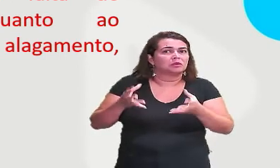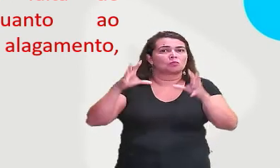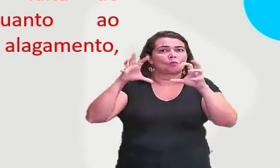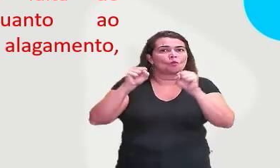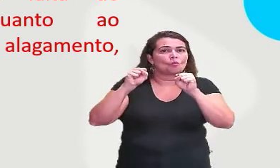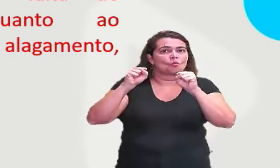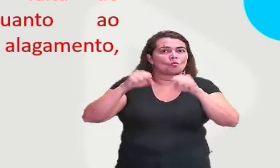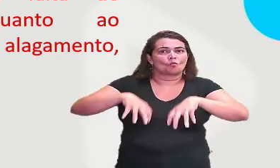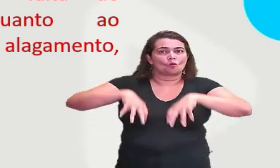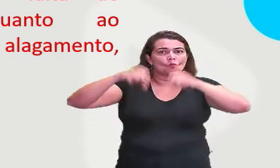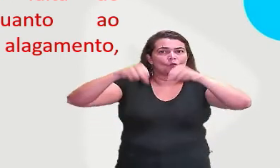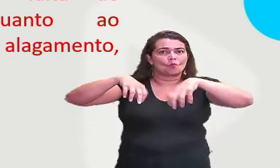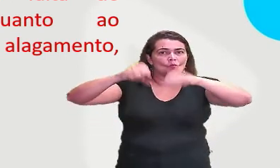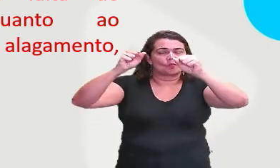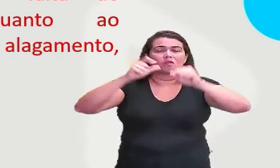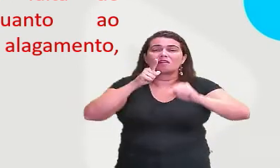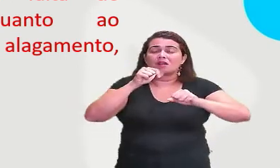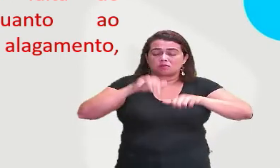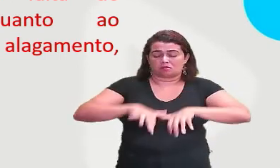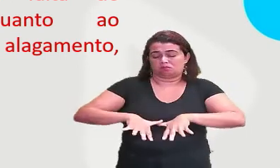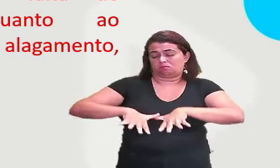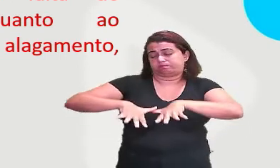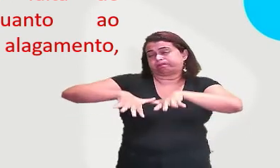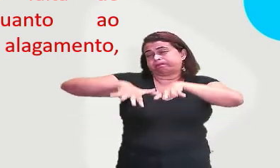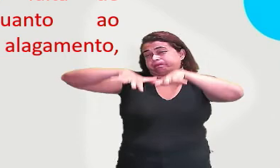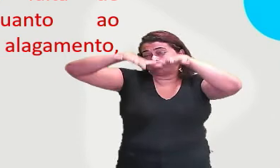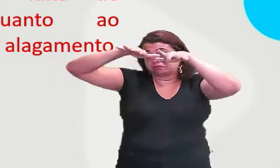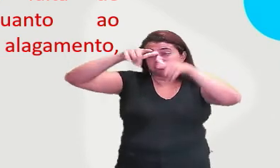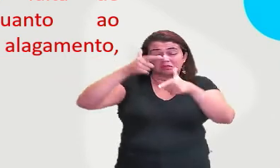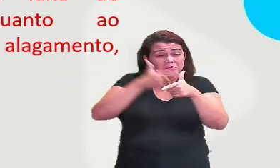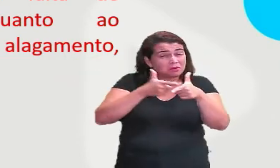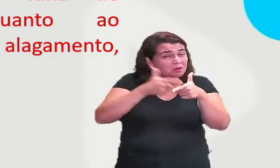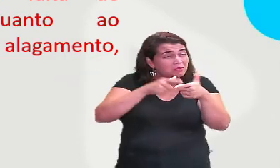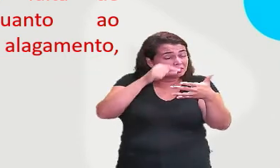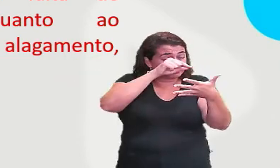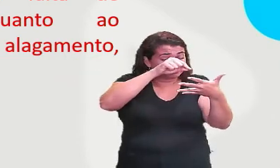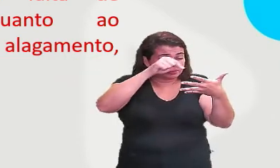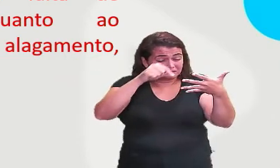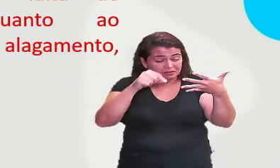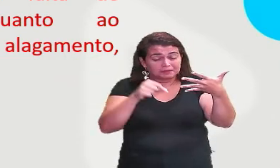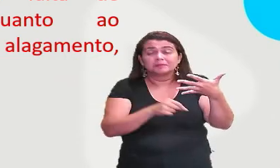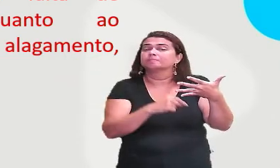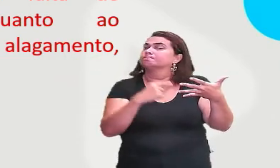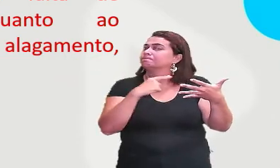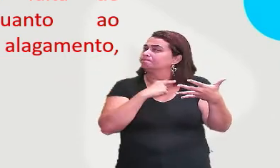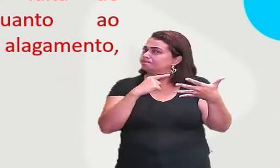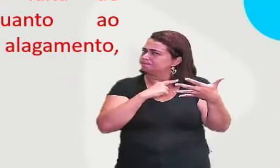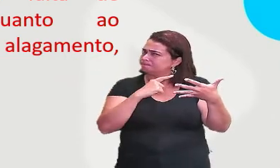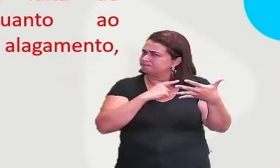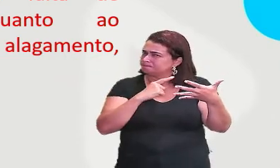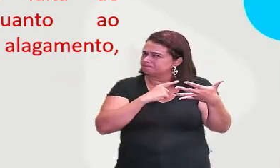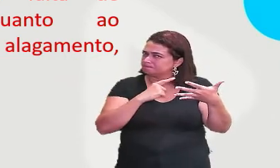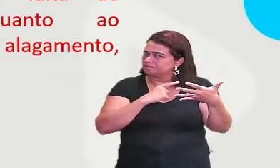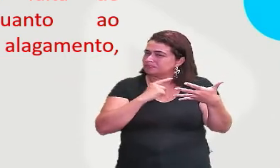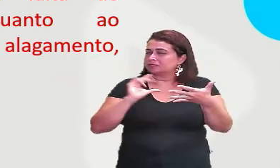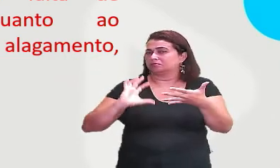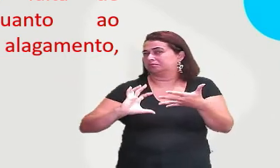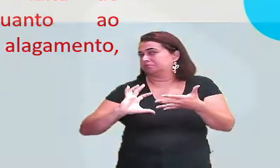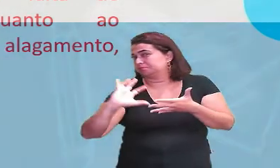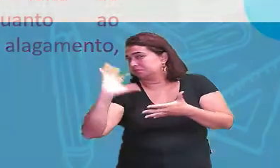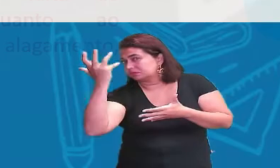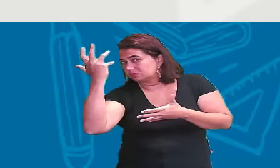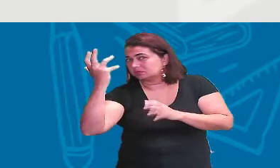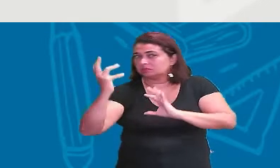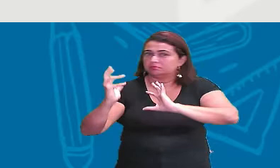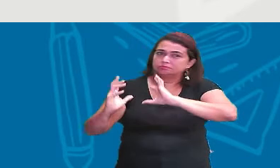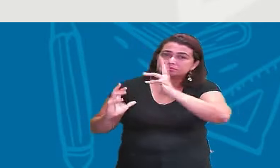Apagões, alagamento, dentre outros problemas. Existem muitos outros problemas que vieram a surgir, né,